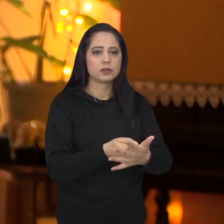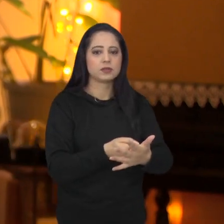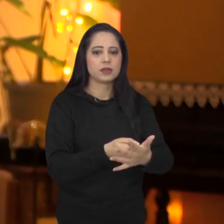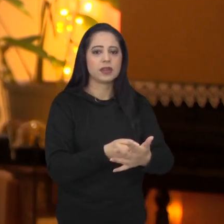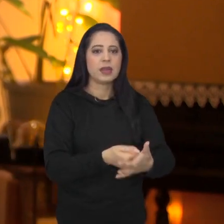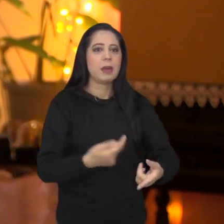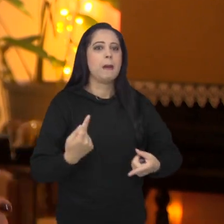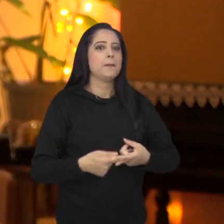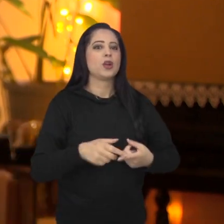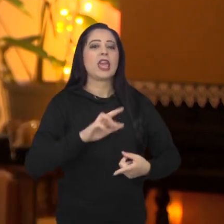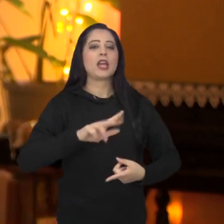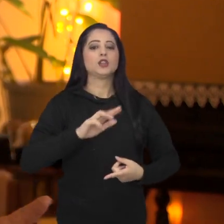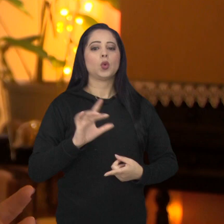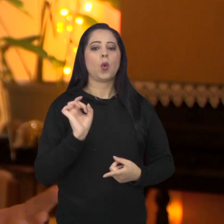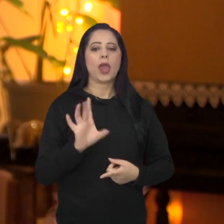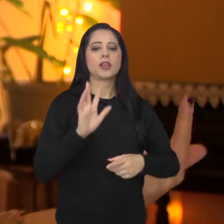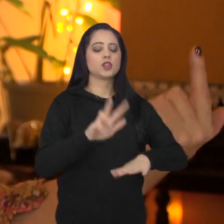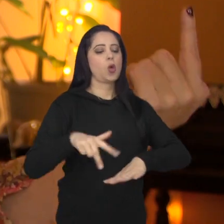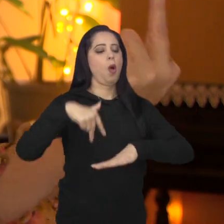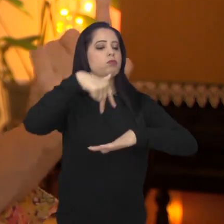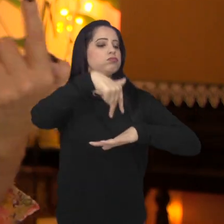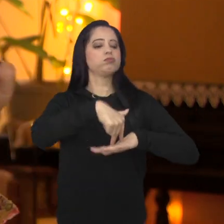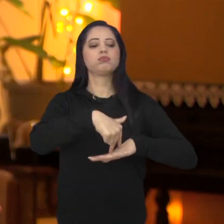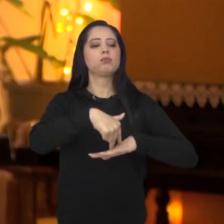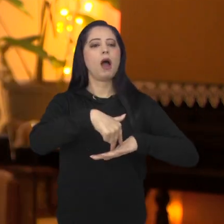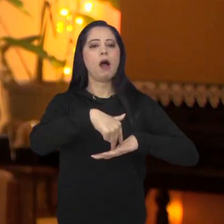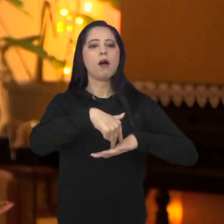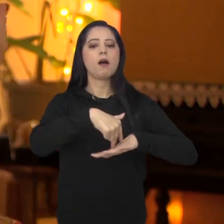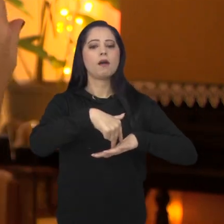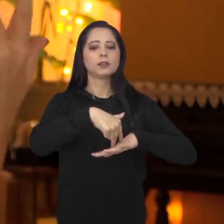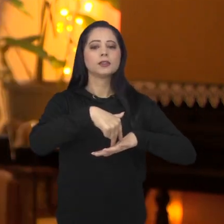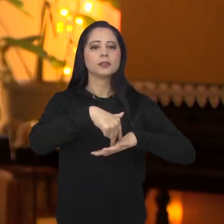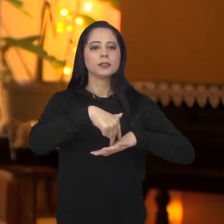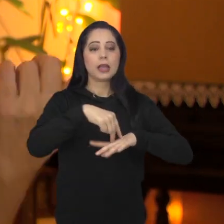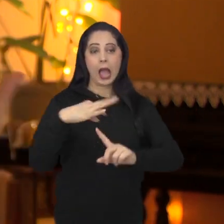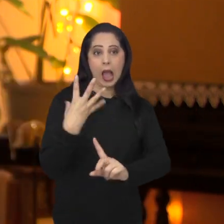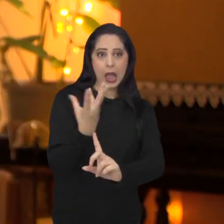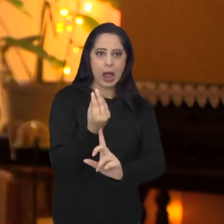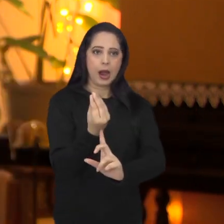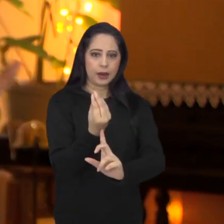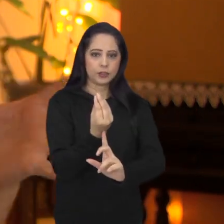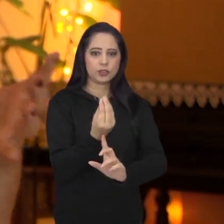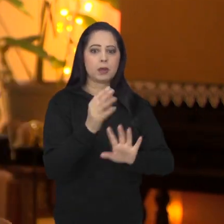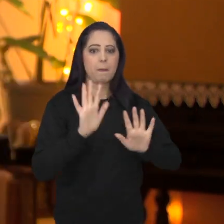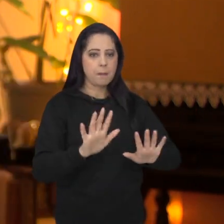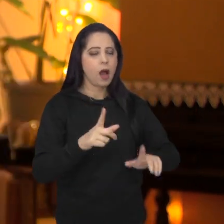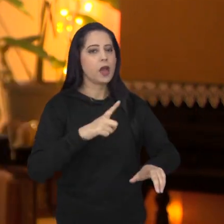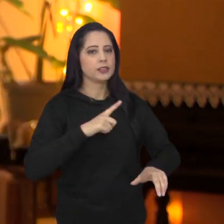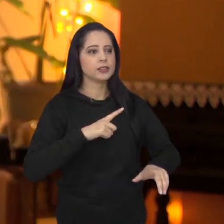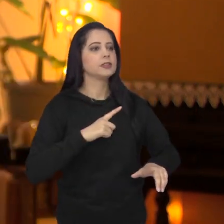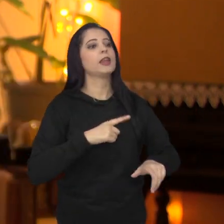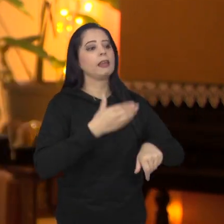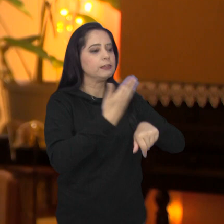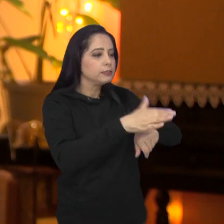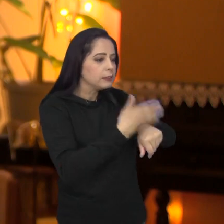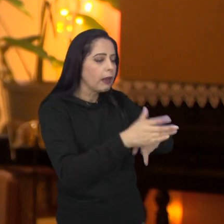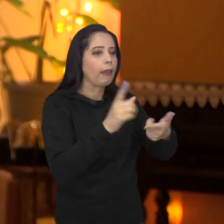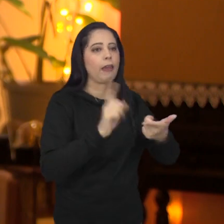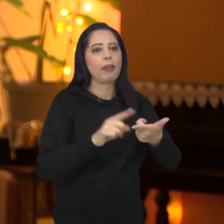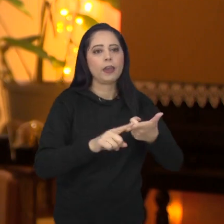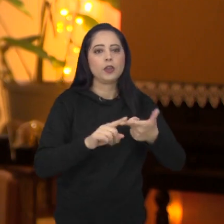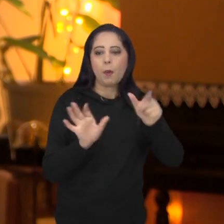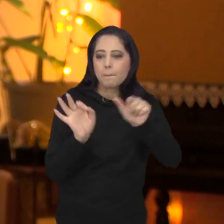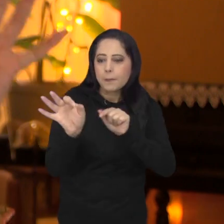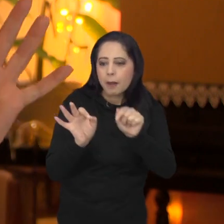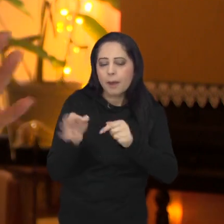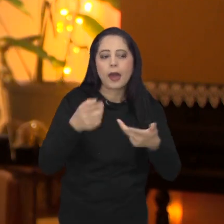gente não vai só pro palco, né? A gente tem toda a questão que é em volta, né? Que é da produção, né? De ensaio, de produção,